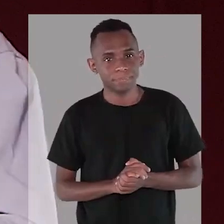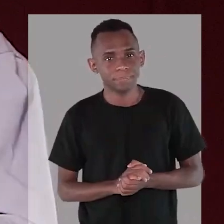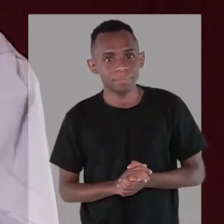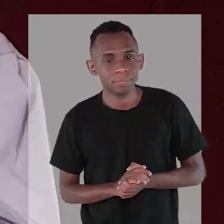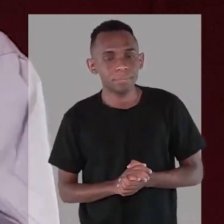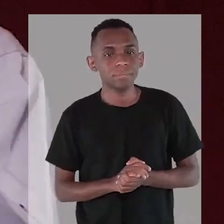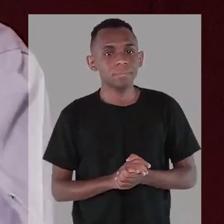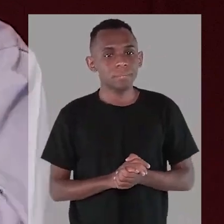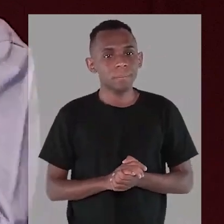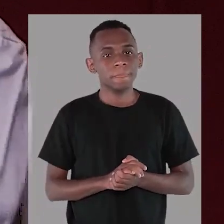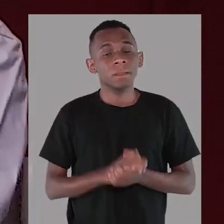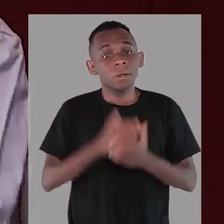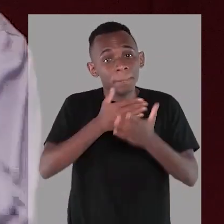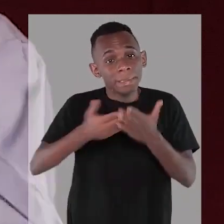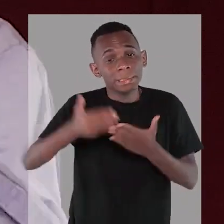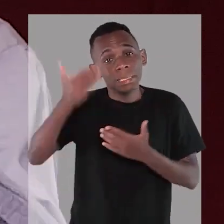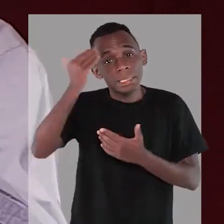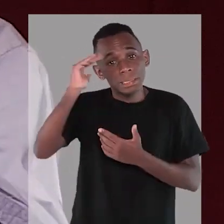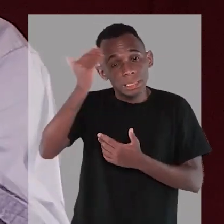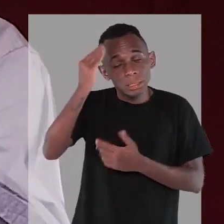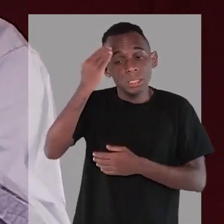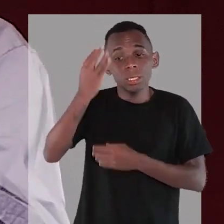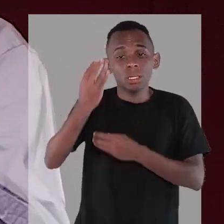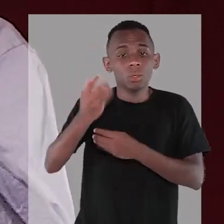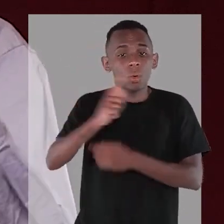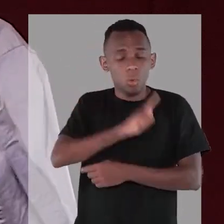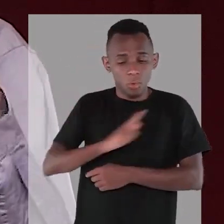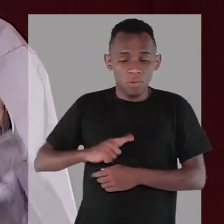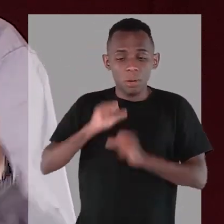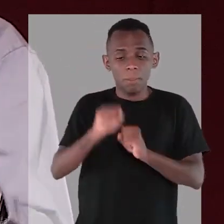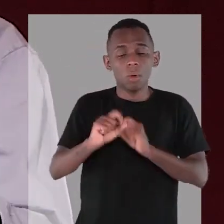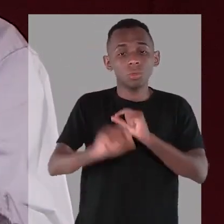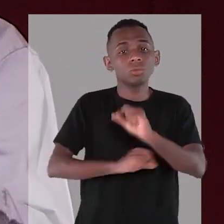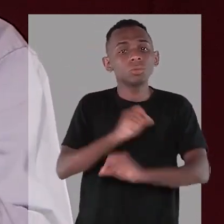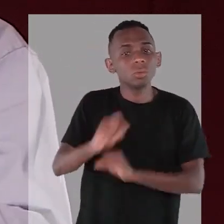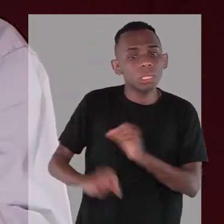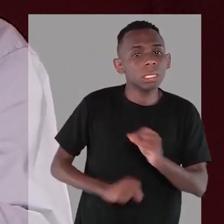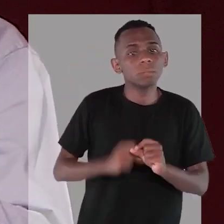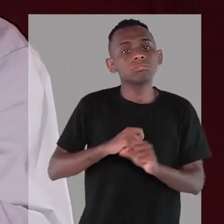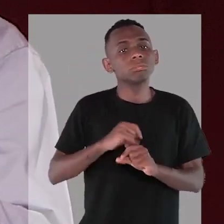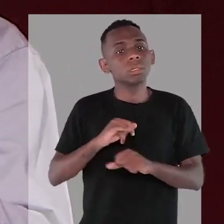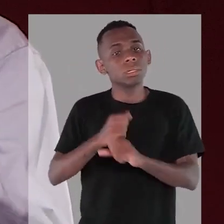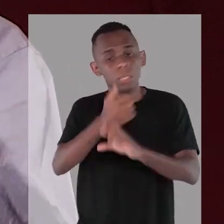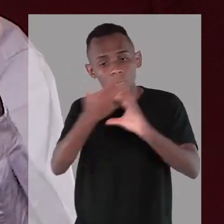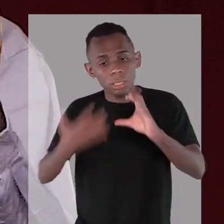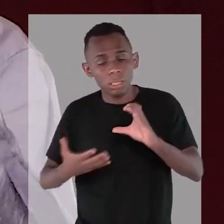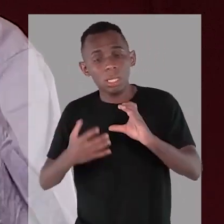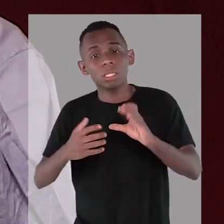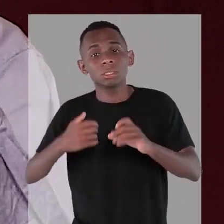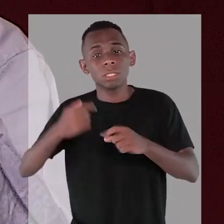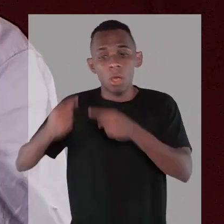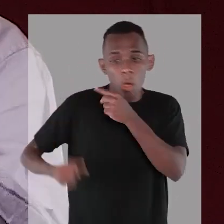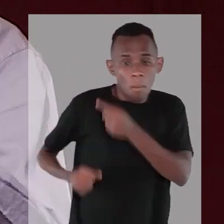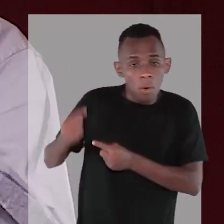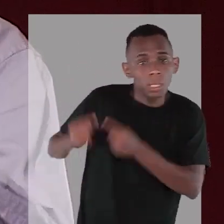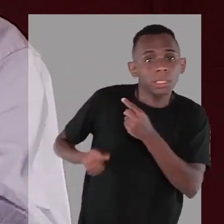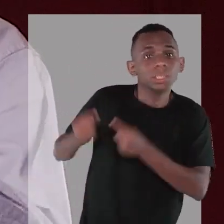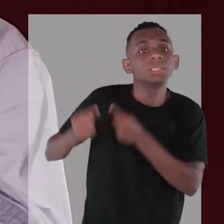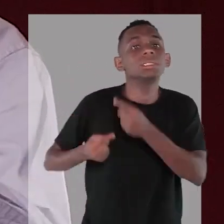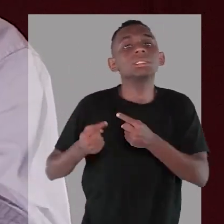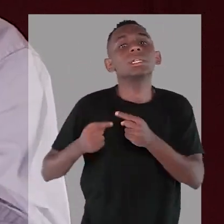entender o que pode ser um governo, ou pode ser uma prática política que não tem no seu